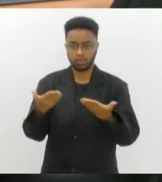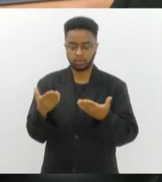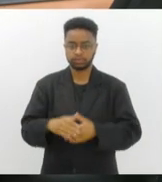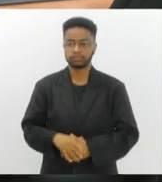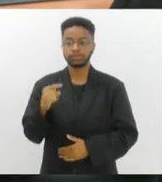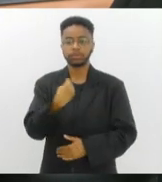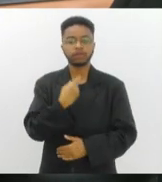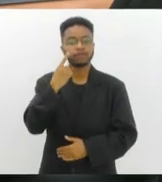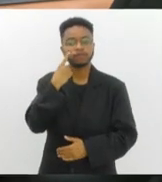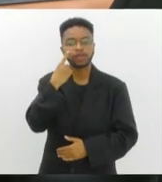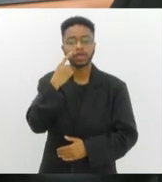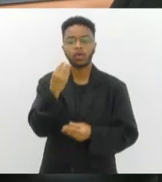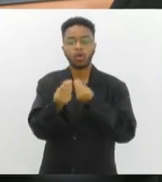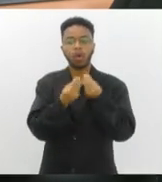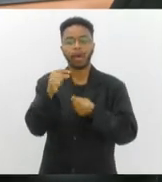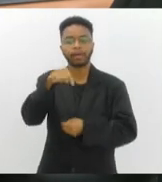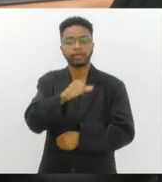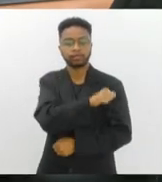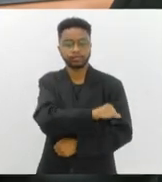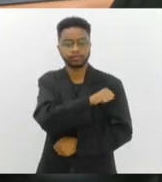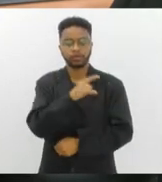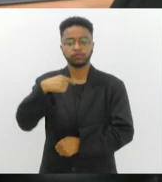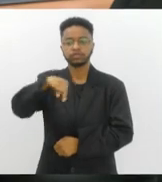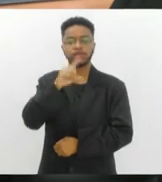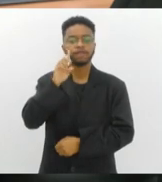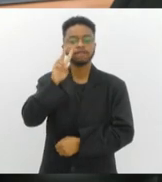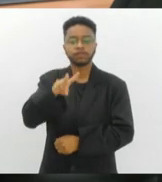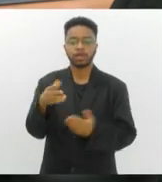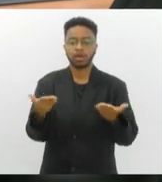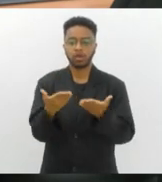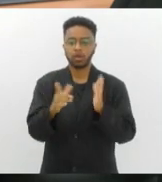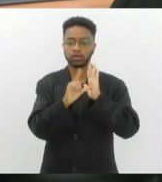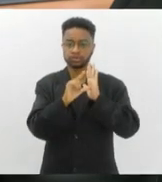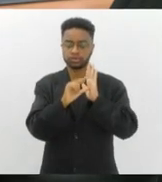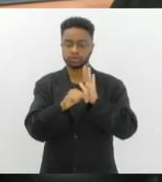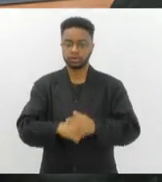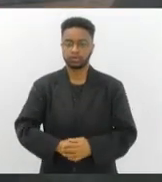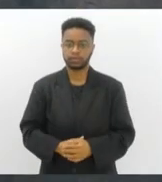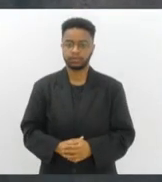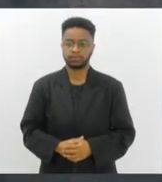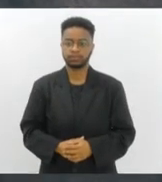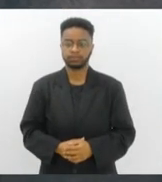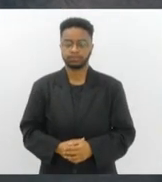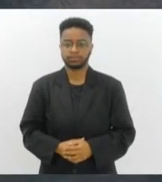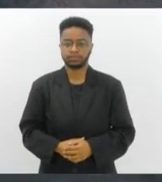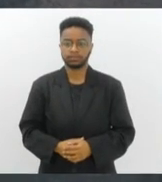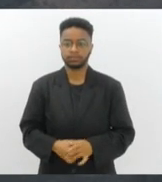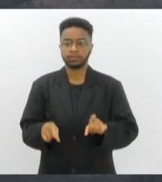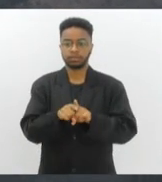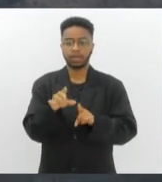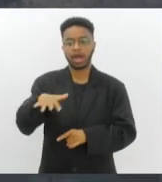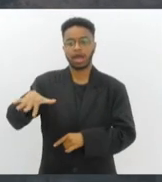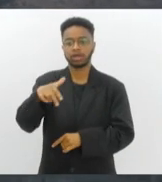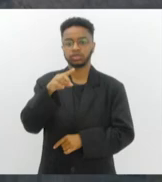agora imagens aqui do Rio de Janeiro. Você vê aí imagens da Central do Brasil e toda a Zona